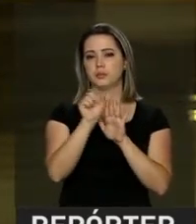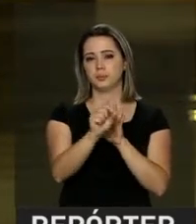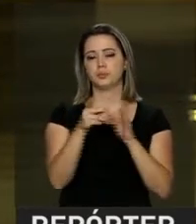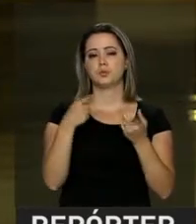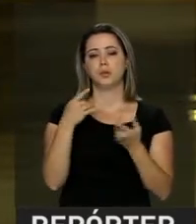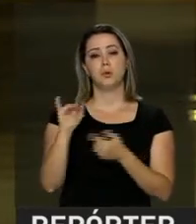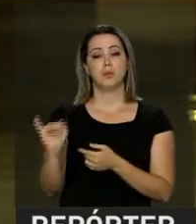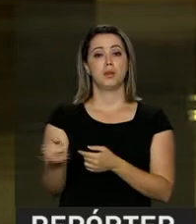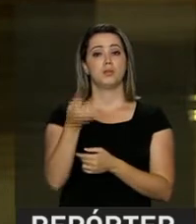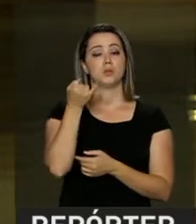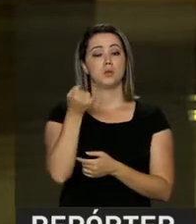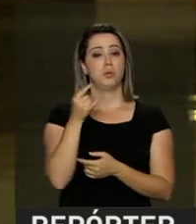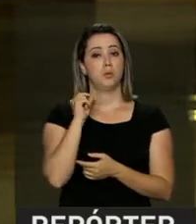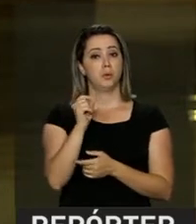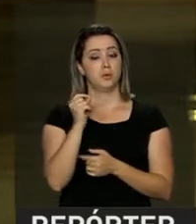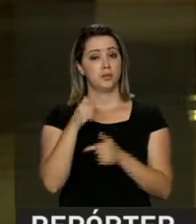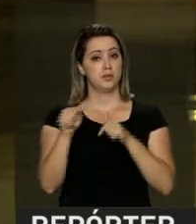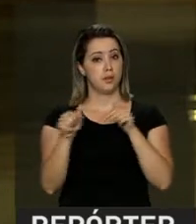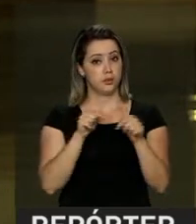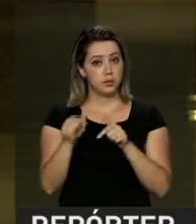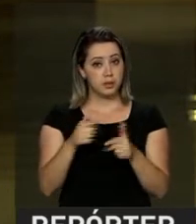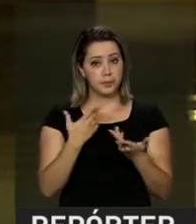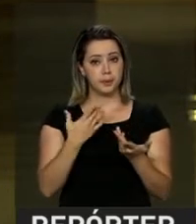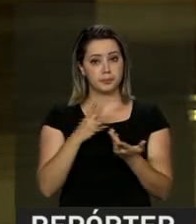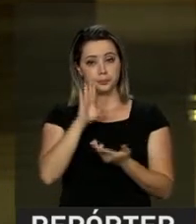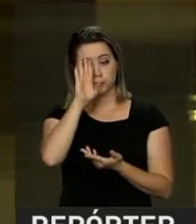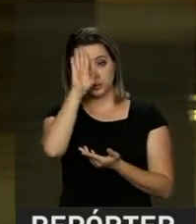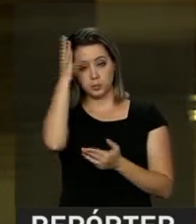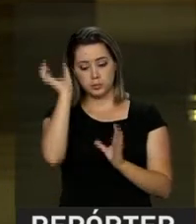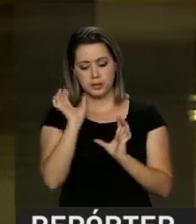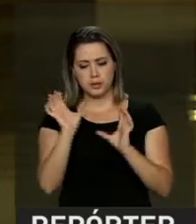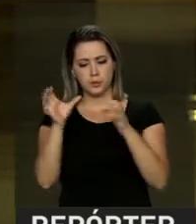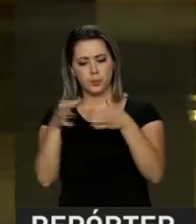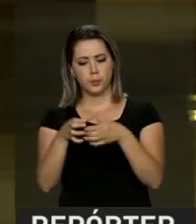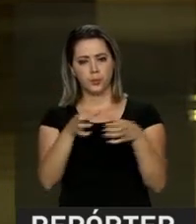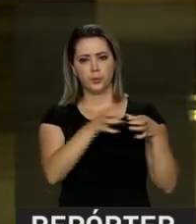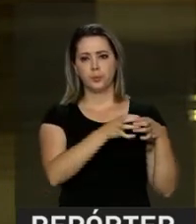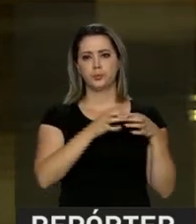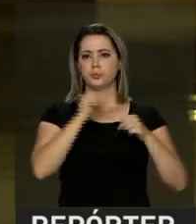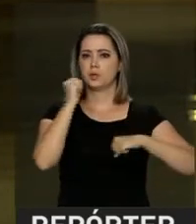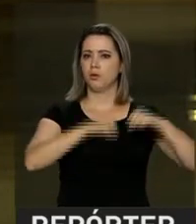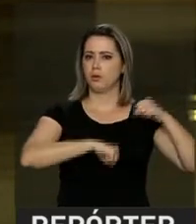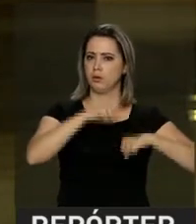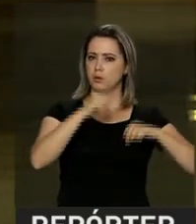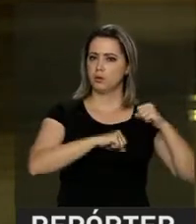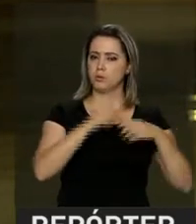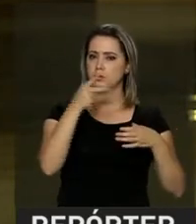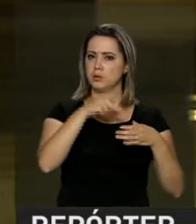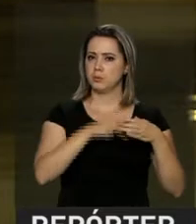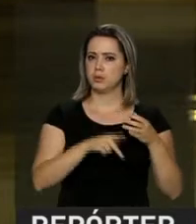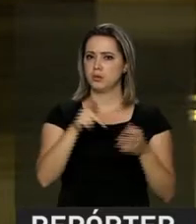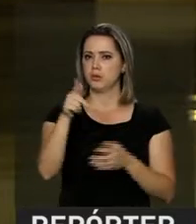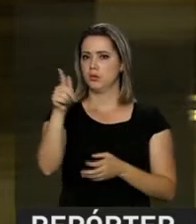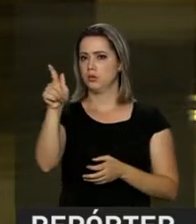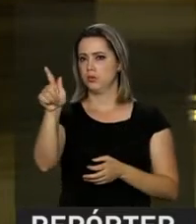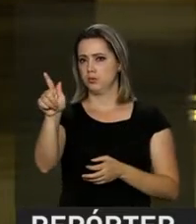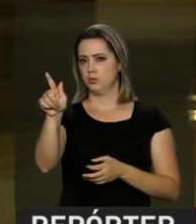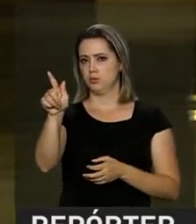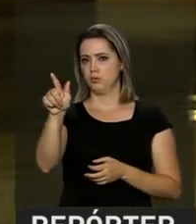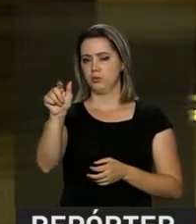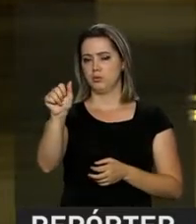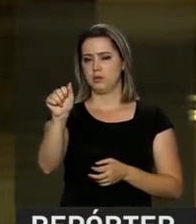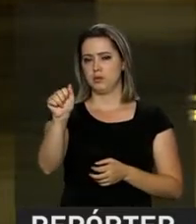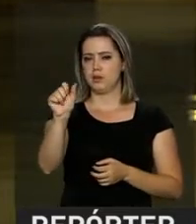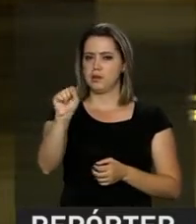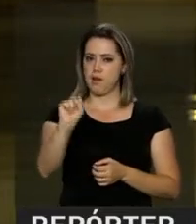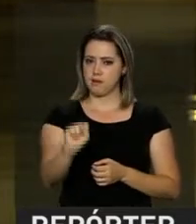de negócio entre os principais setores está o da indústria de petróleo e gás em particular temer